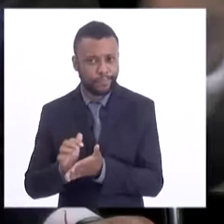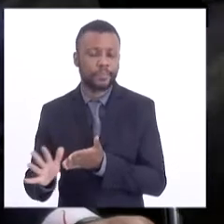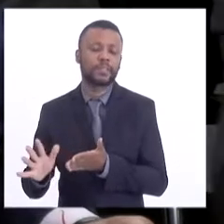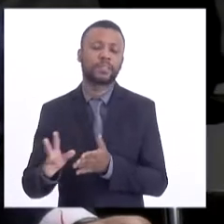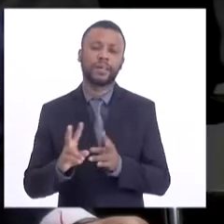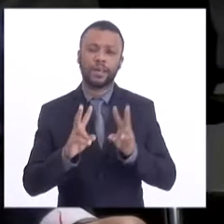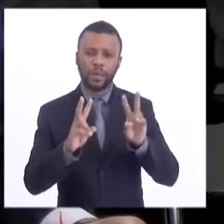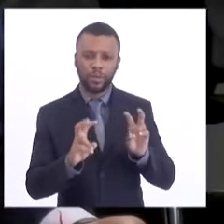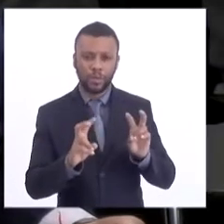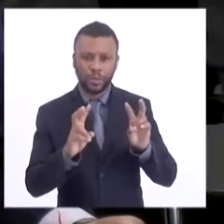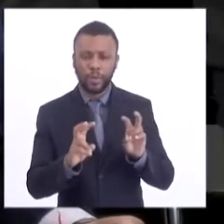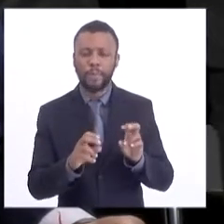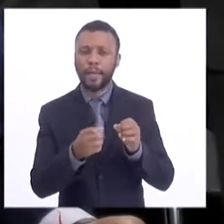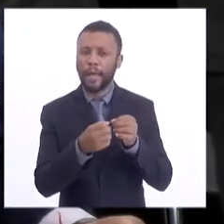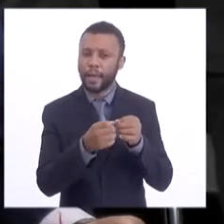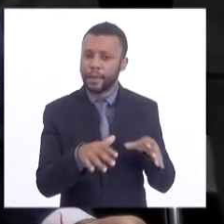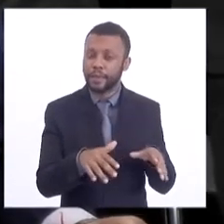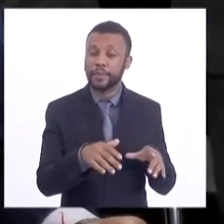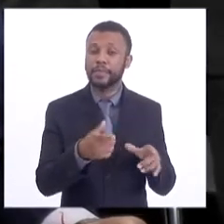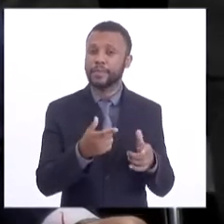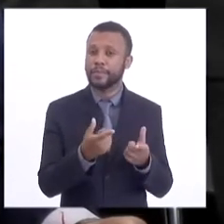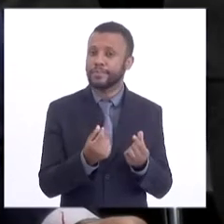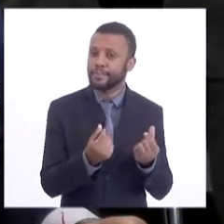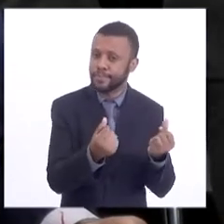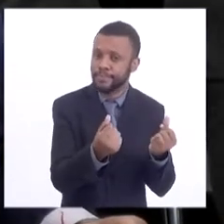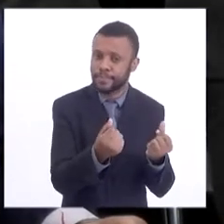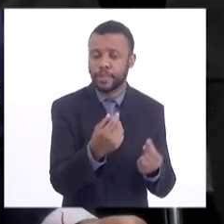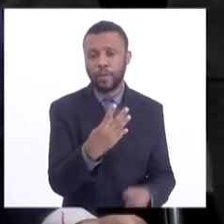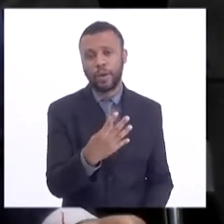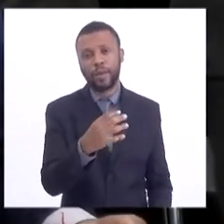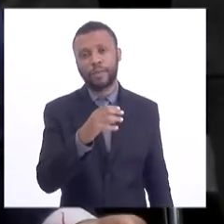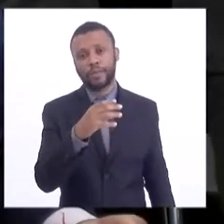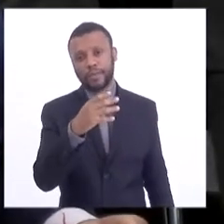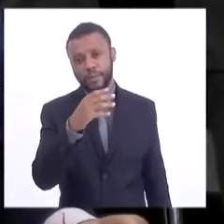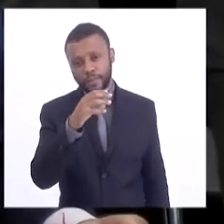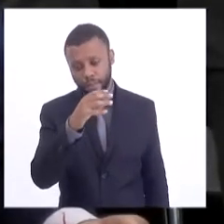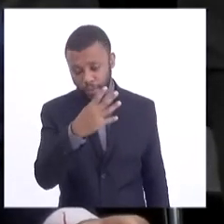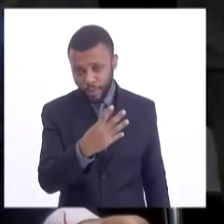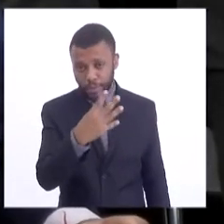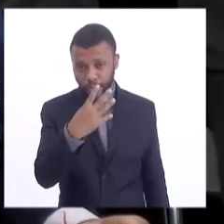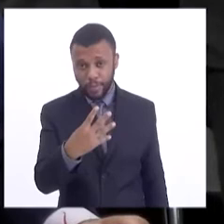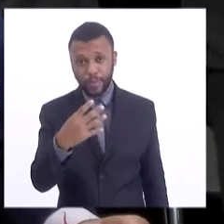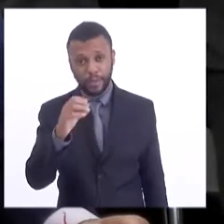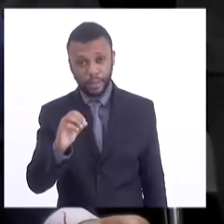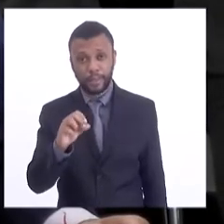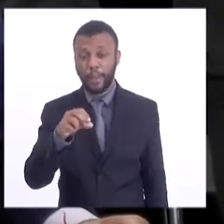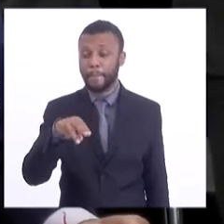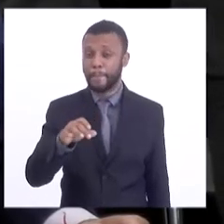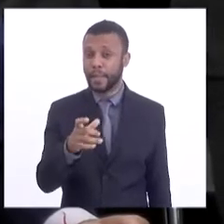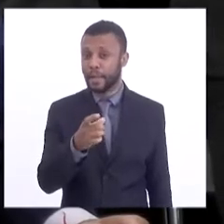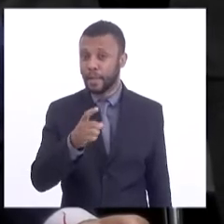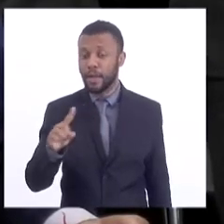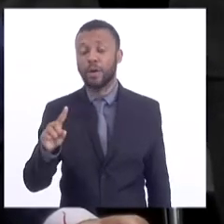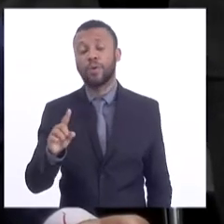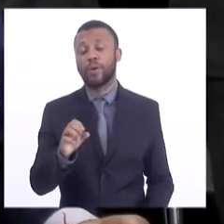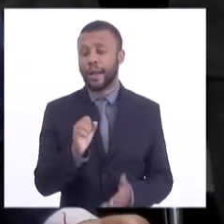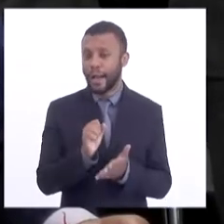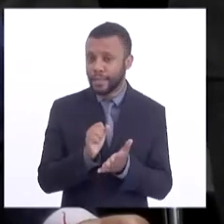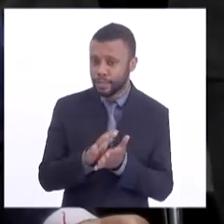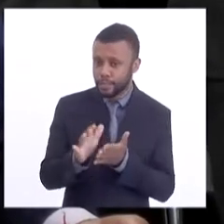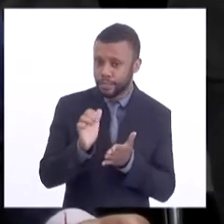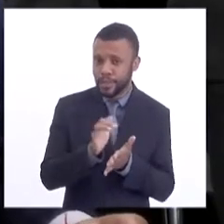em relação despesas de Capital foram 440 milhões em relação à despesa corrente